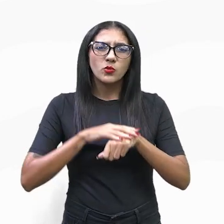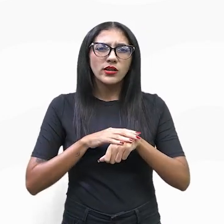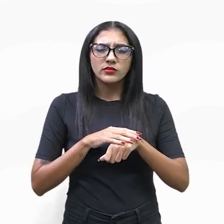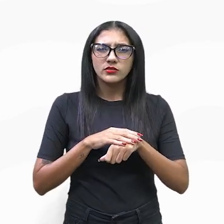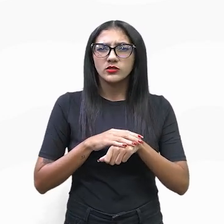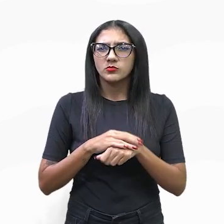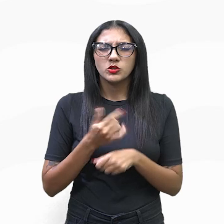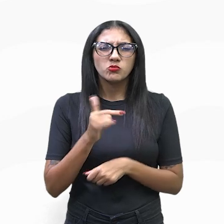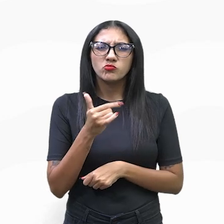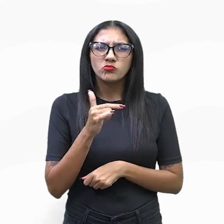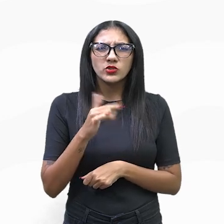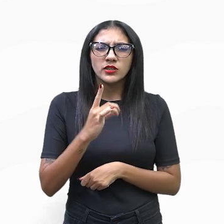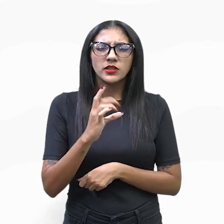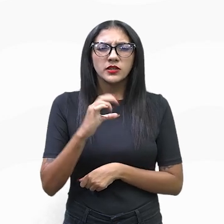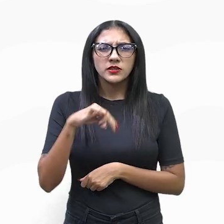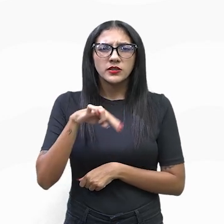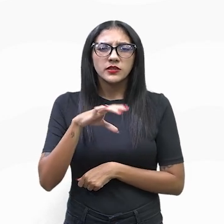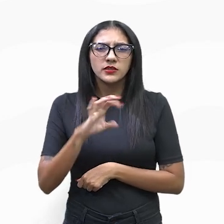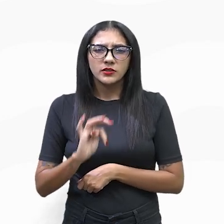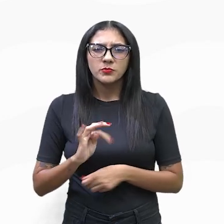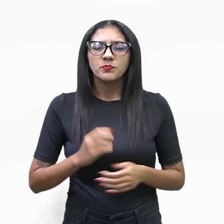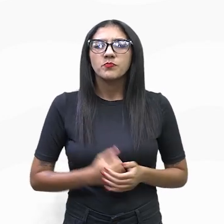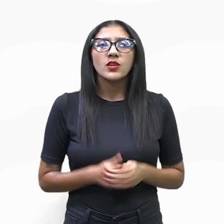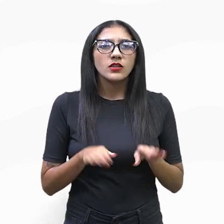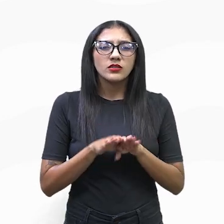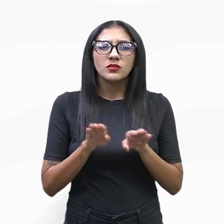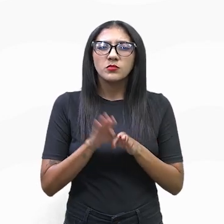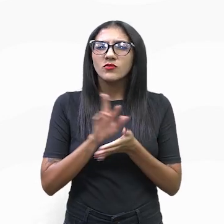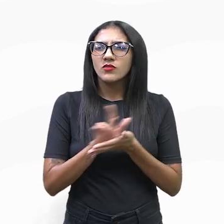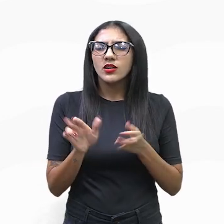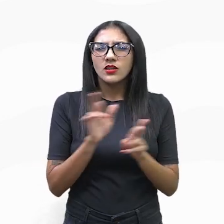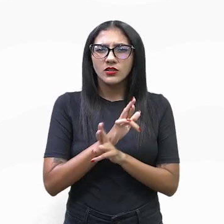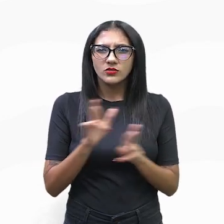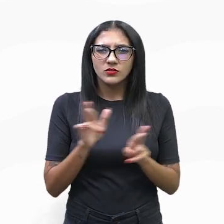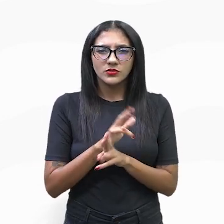transmissíveis, DCNT, e sistemas relacionados?